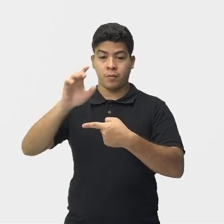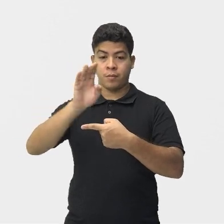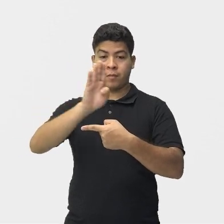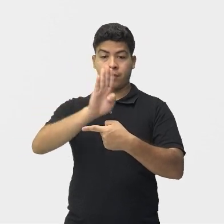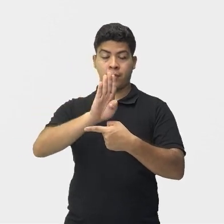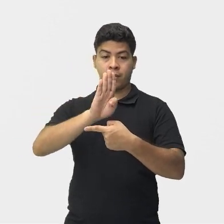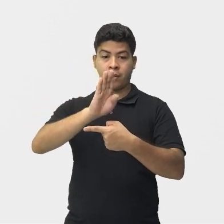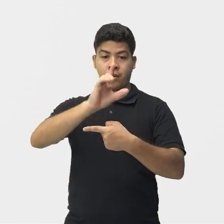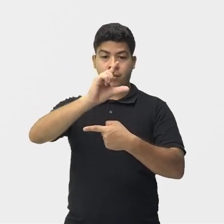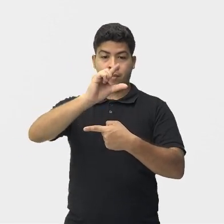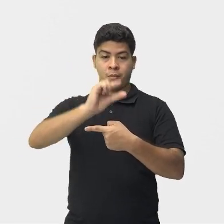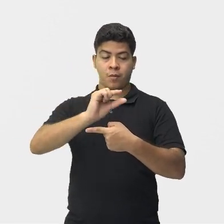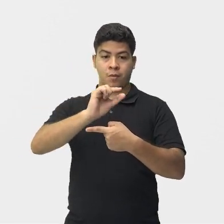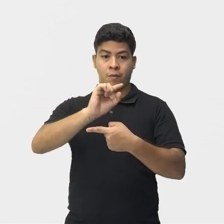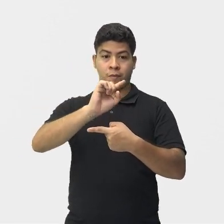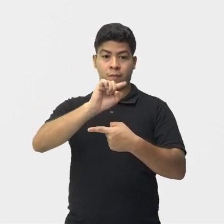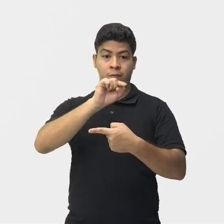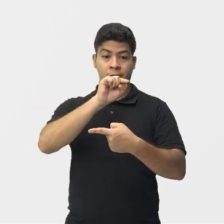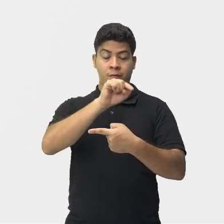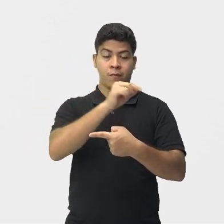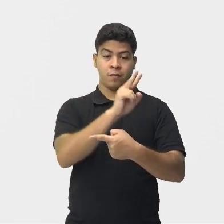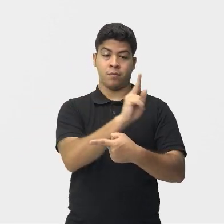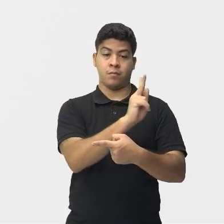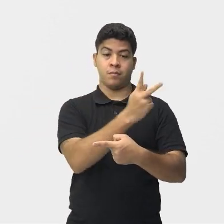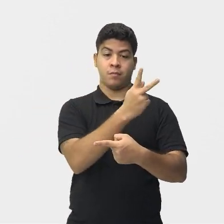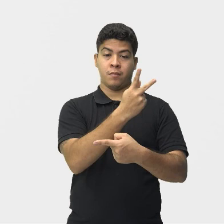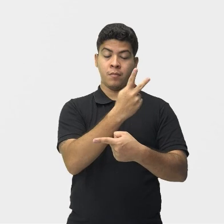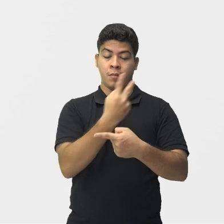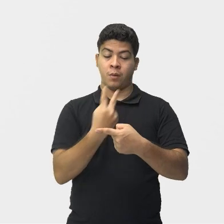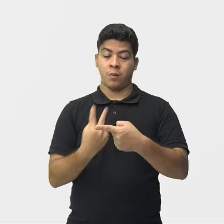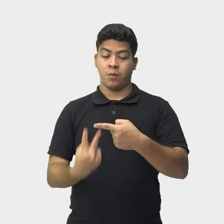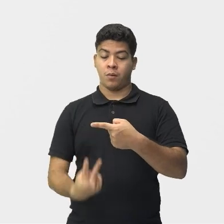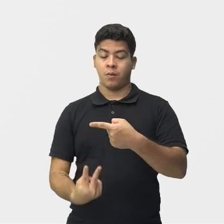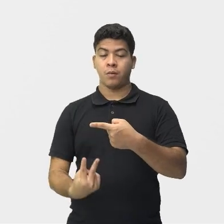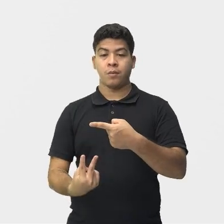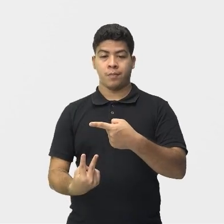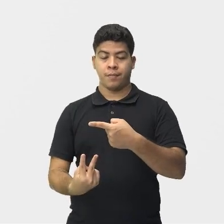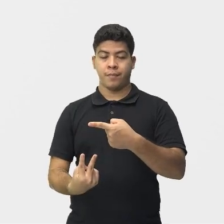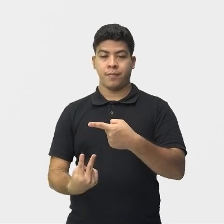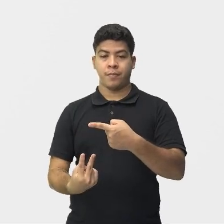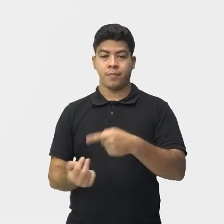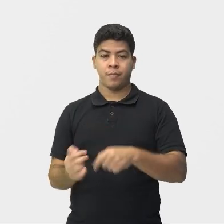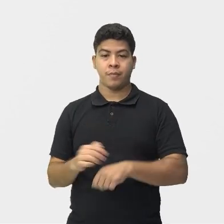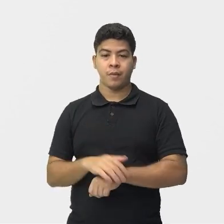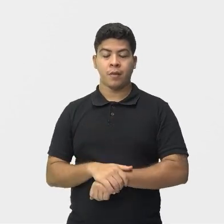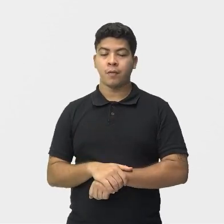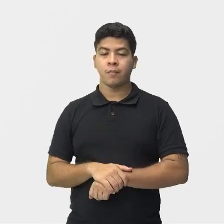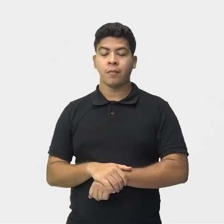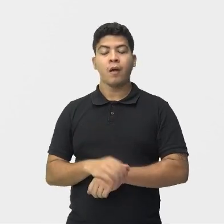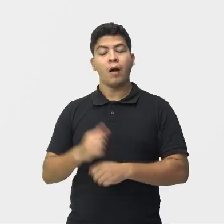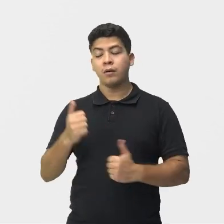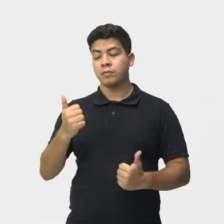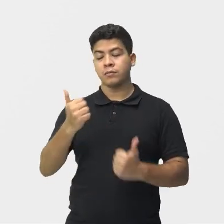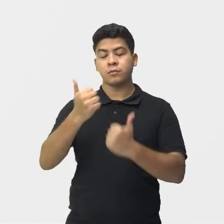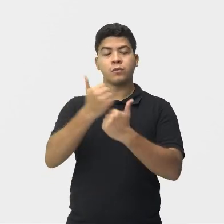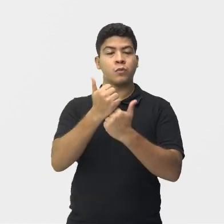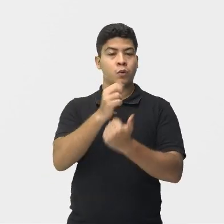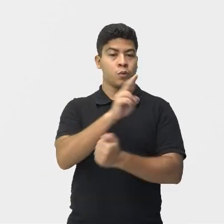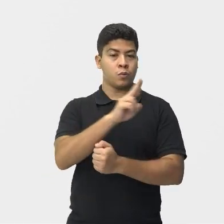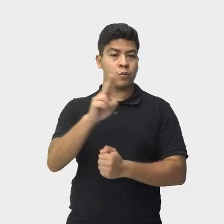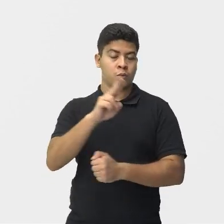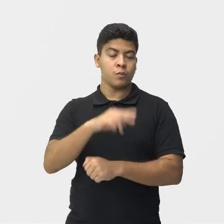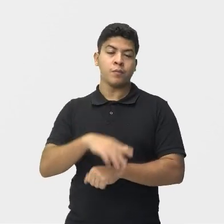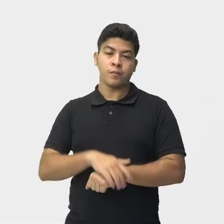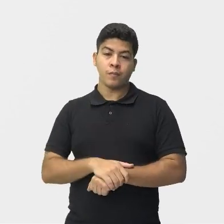maior, vezes a altura, dividido por 2. E aqui estão os valores, olha. A base maior vale 50, a base